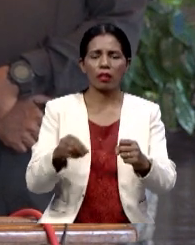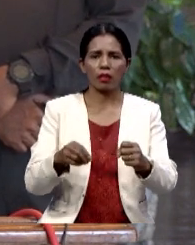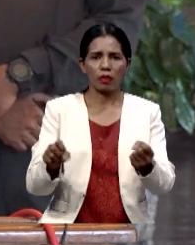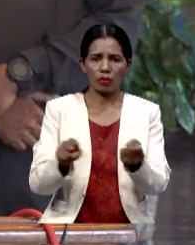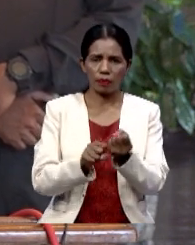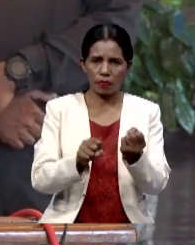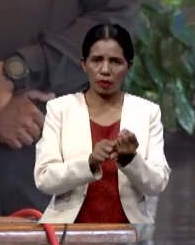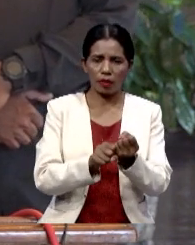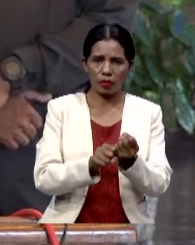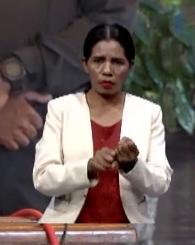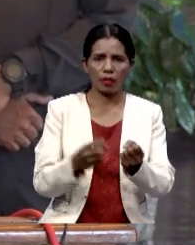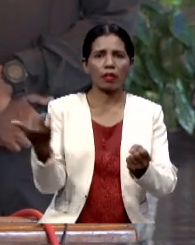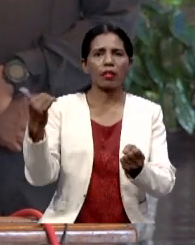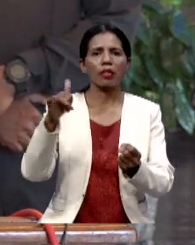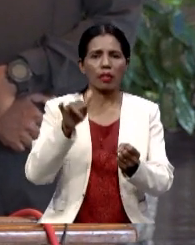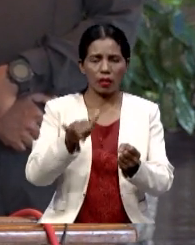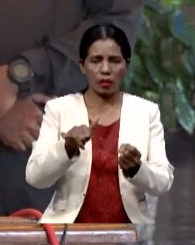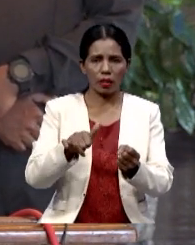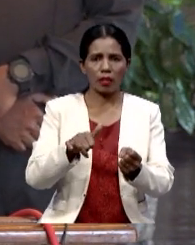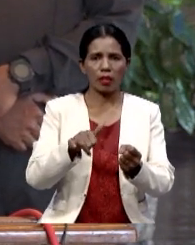itania segurança fronteira,